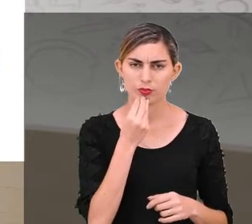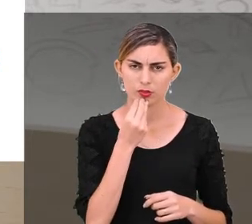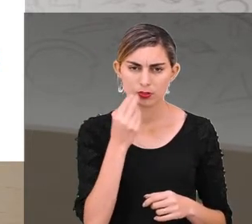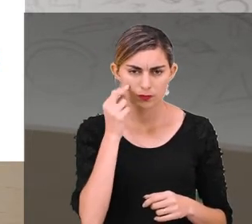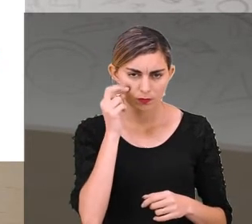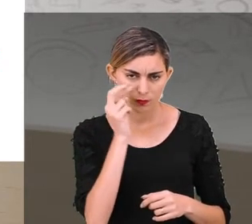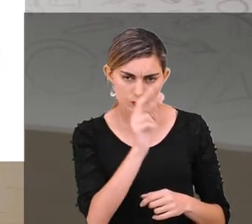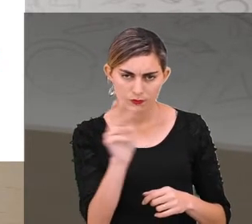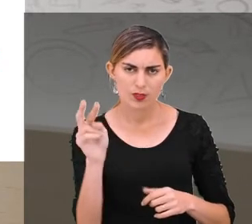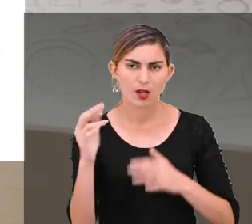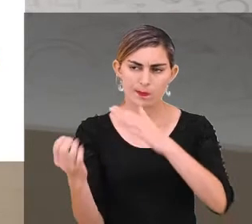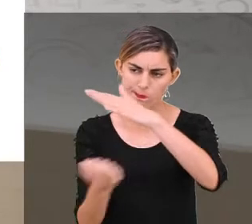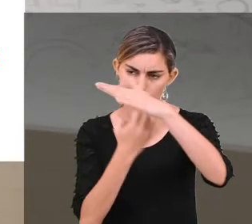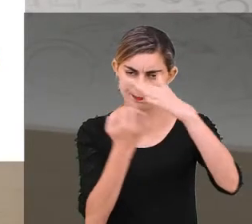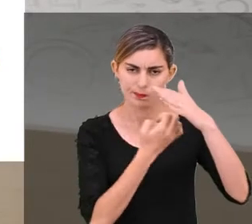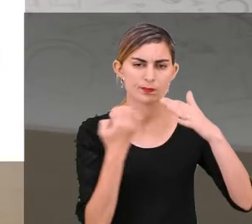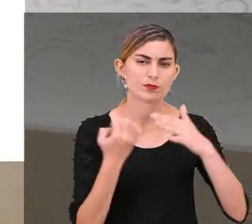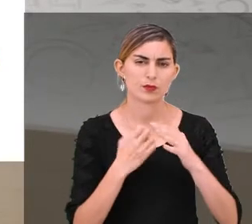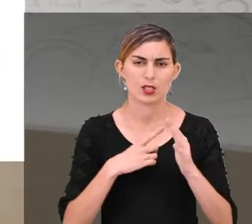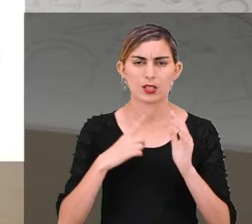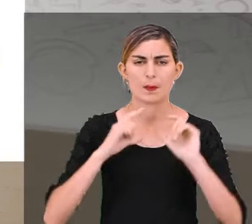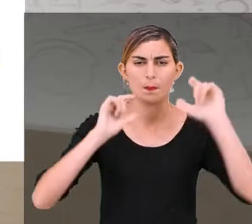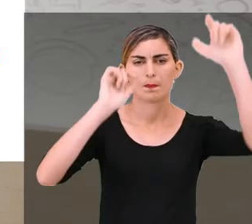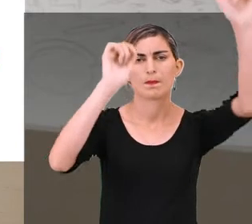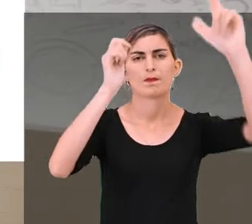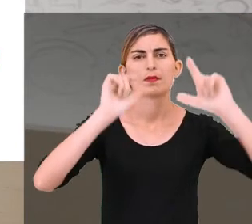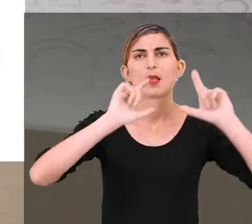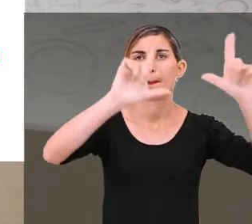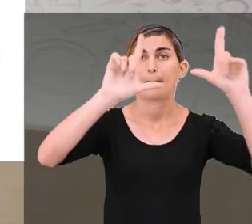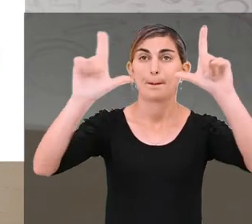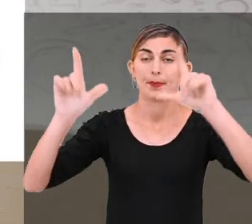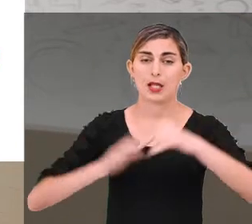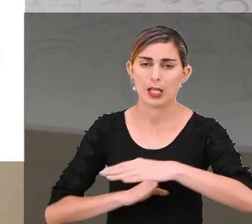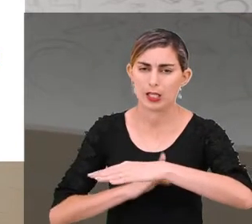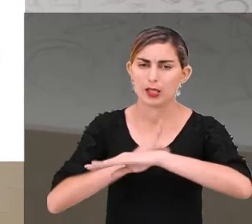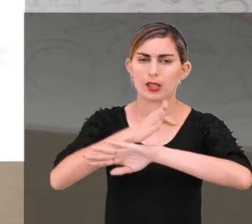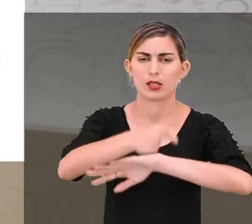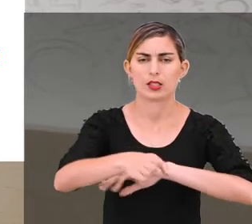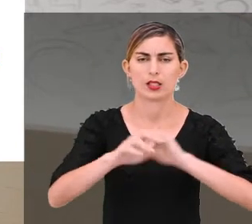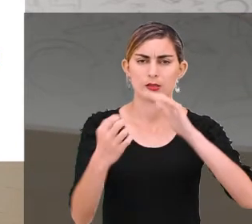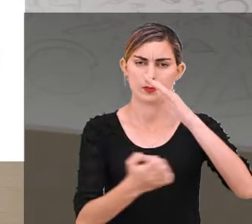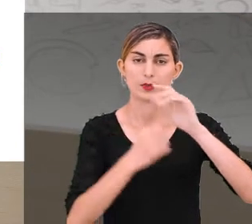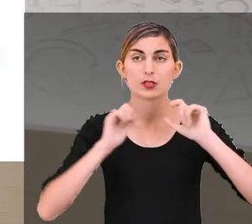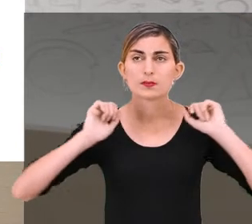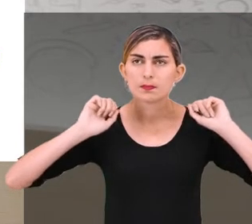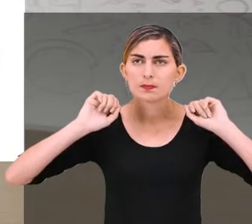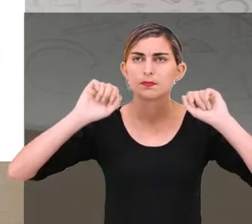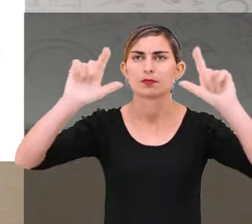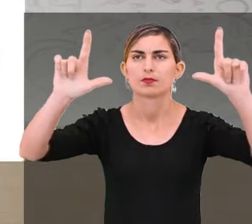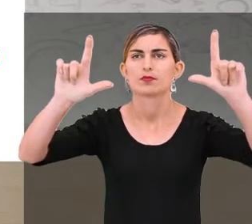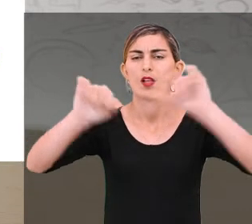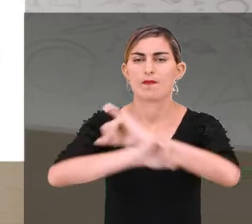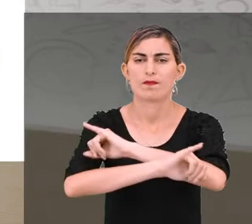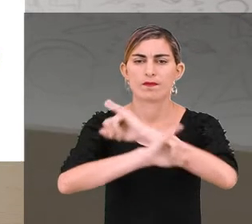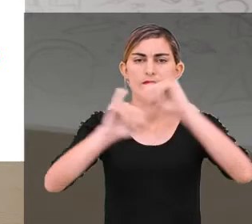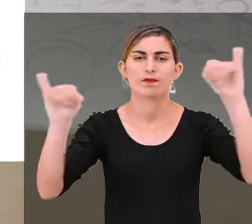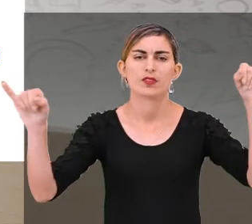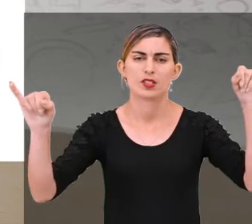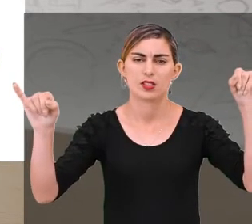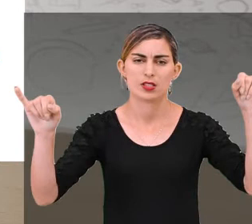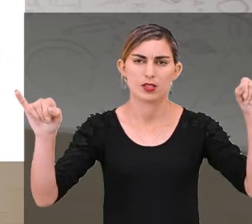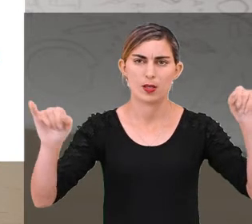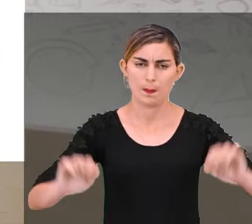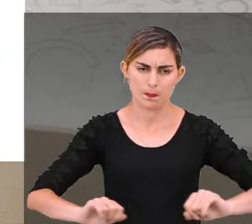ver em determinadas empresas umas placas logo na entrada da empresa, que são placas